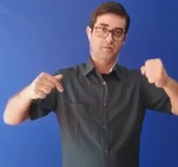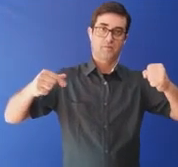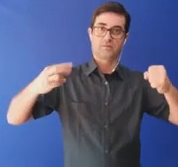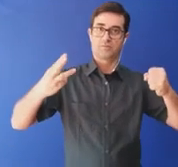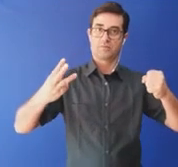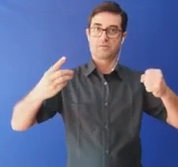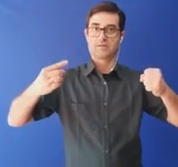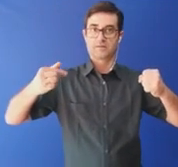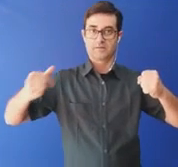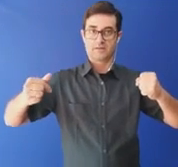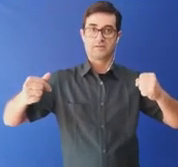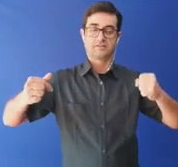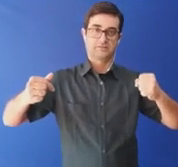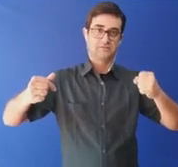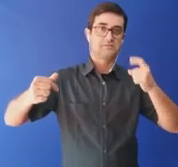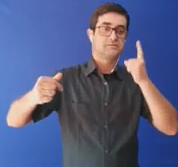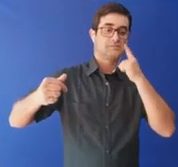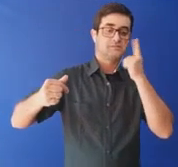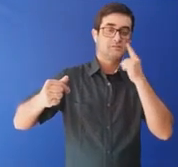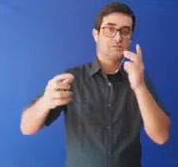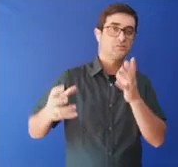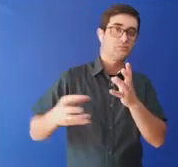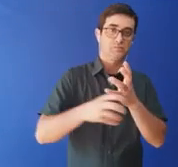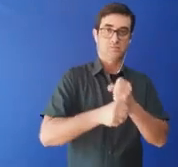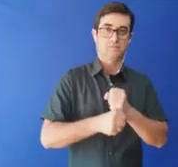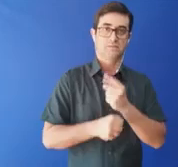ter aqui